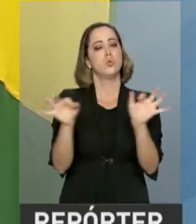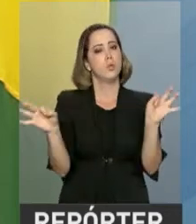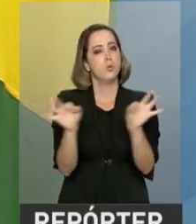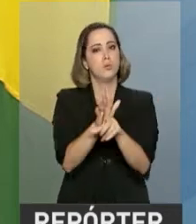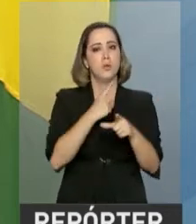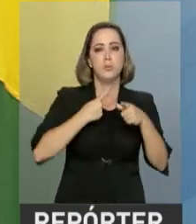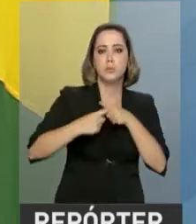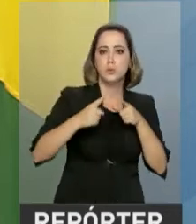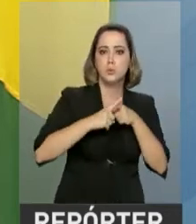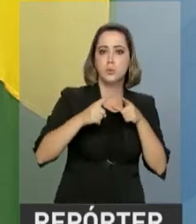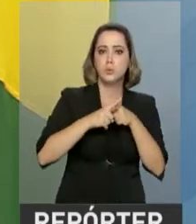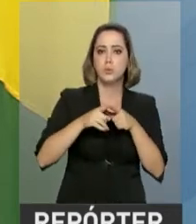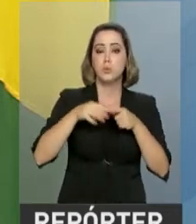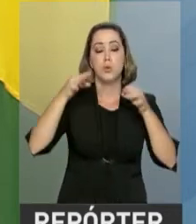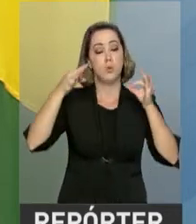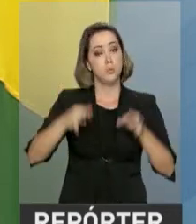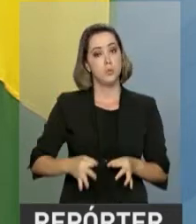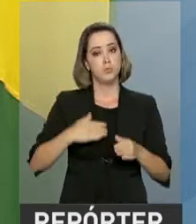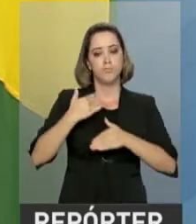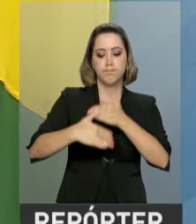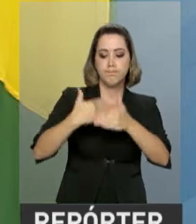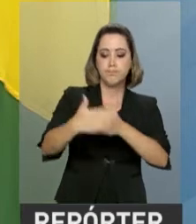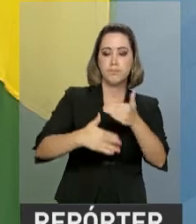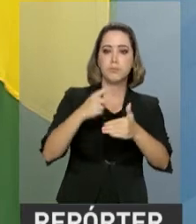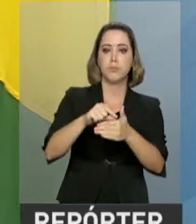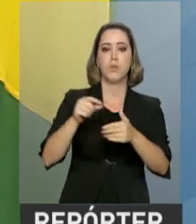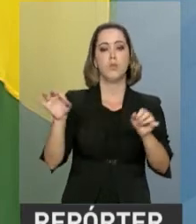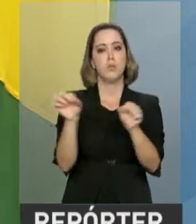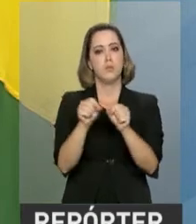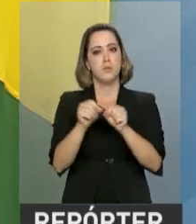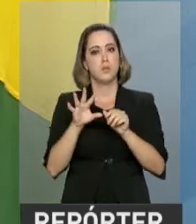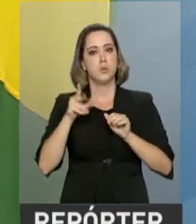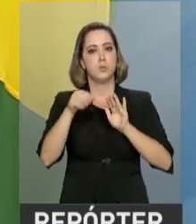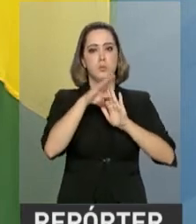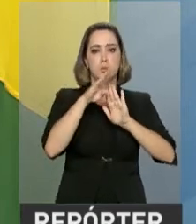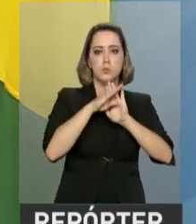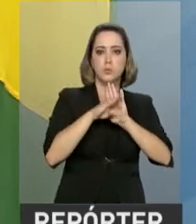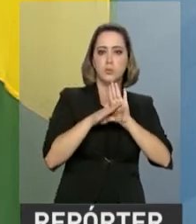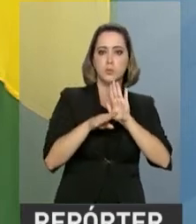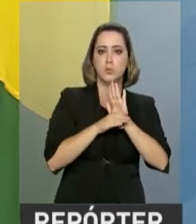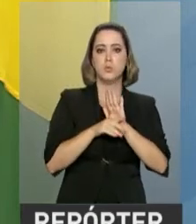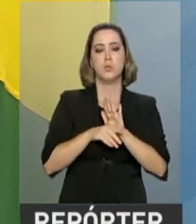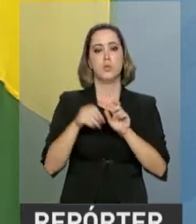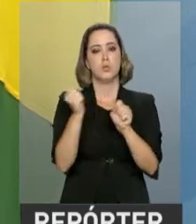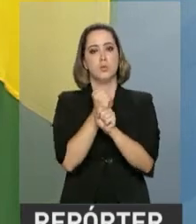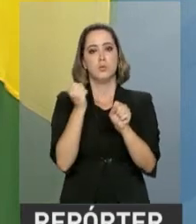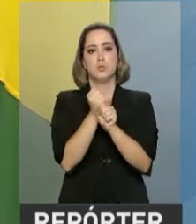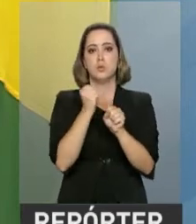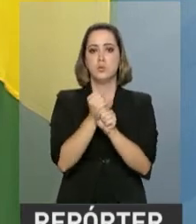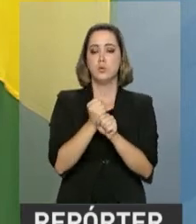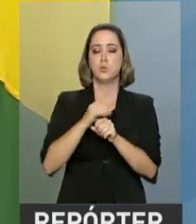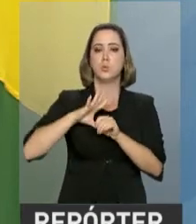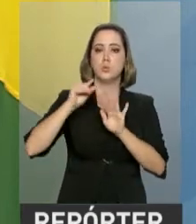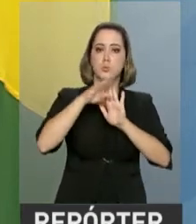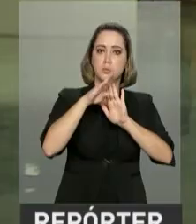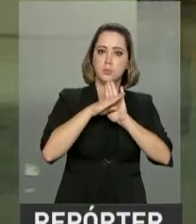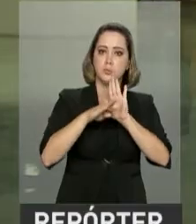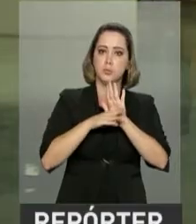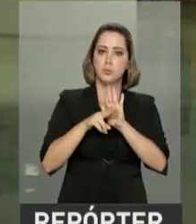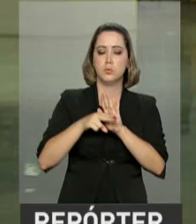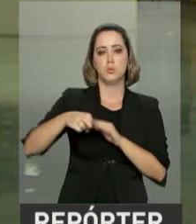alternativas concretas e sustentáveis para a execução e a conclusão de obras e projetos no